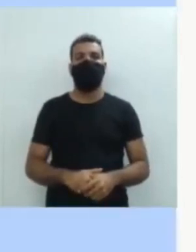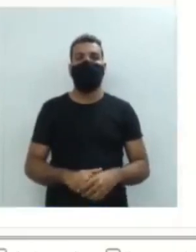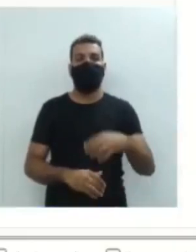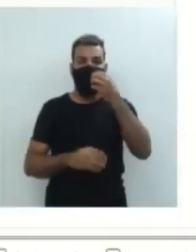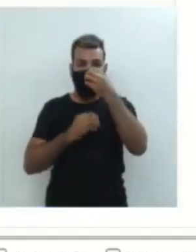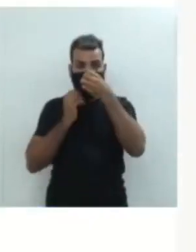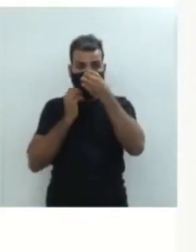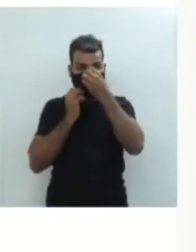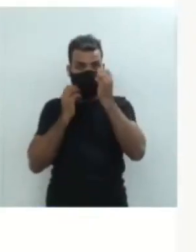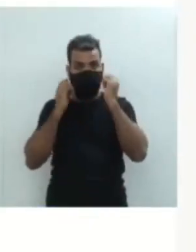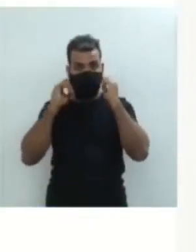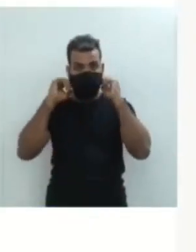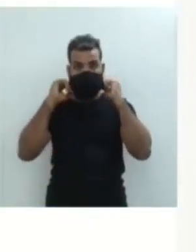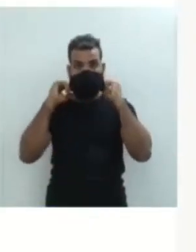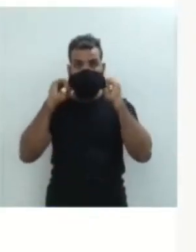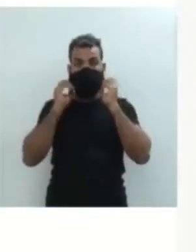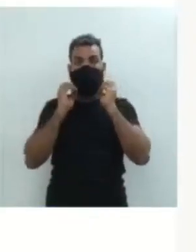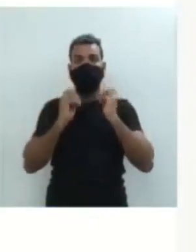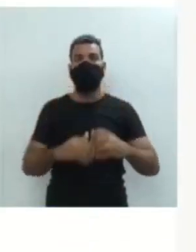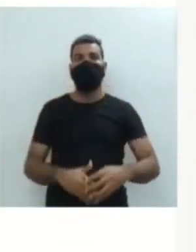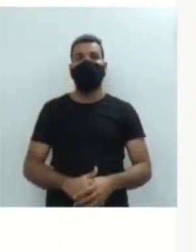desse desse código